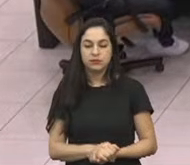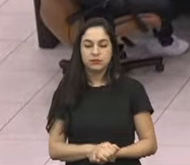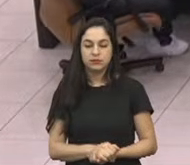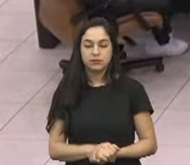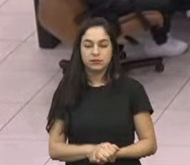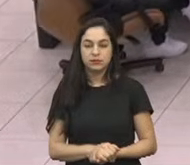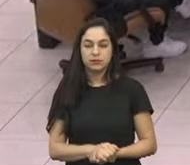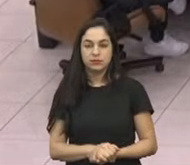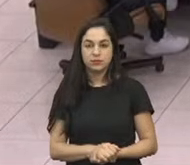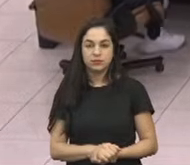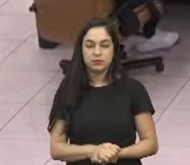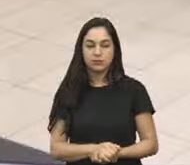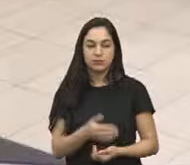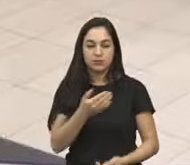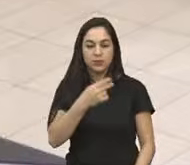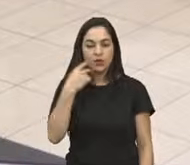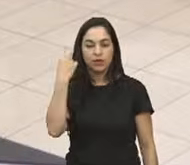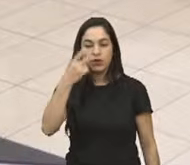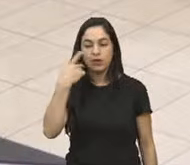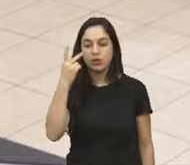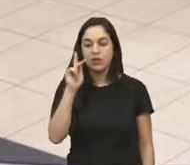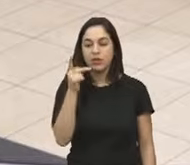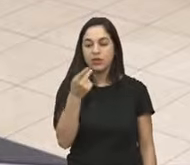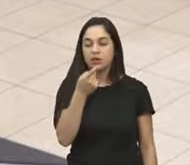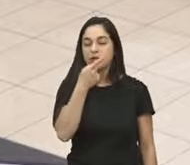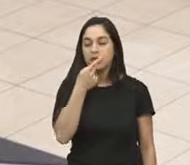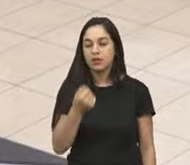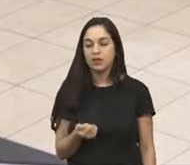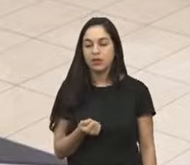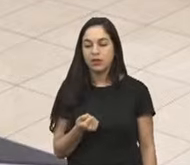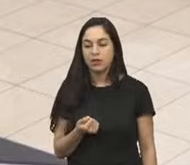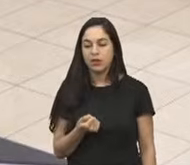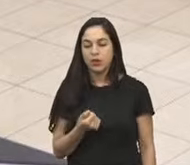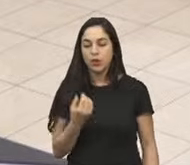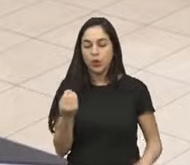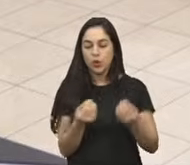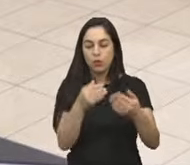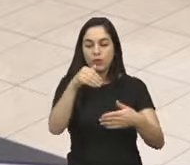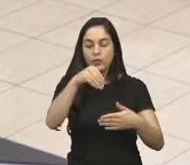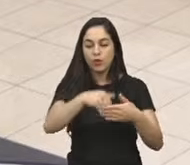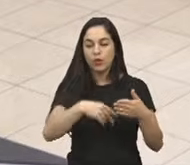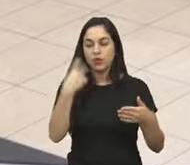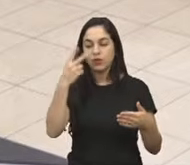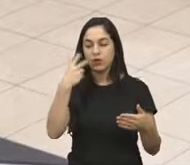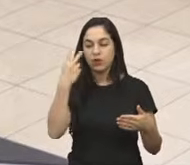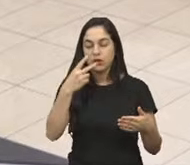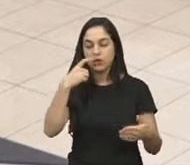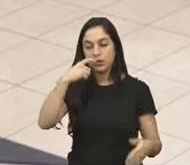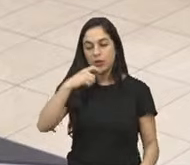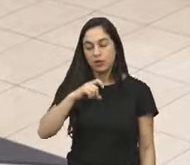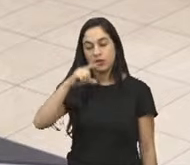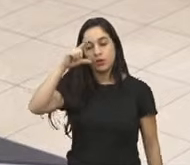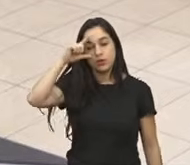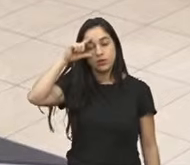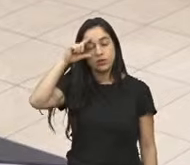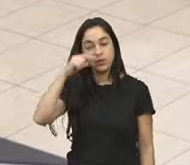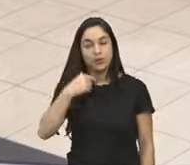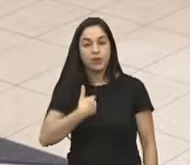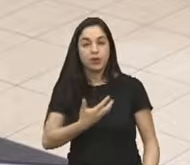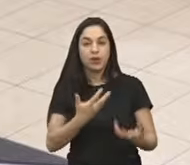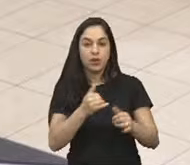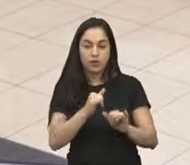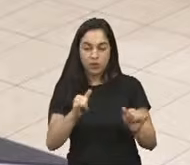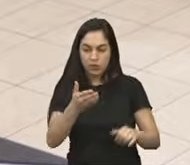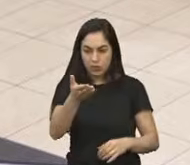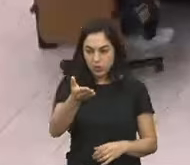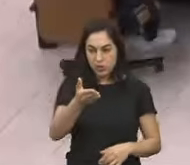Como vota o vereador Hernani Barreto. Como vota o vereador Jean Araújo. Só um adendo aqui, vereador Gabriel,